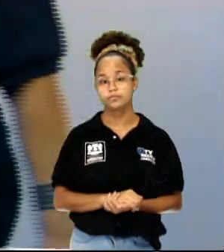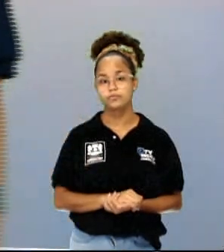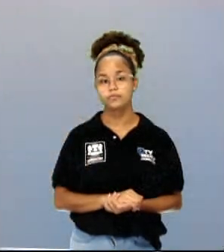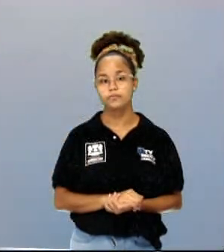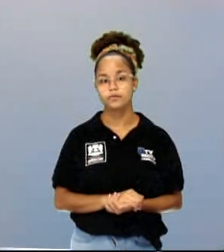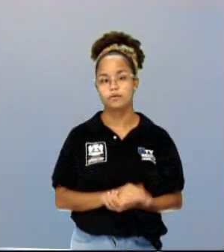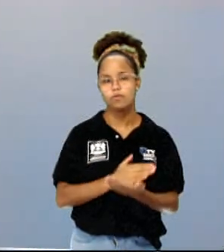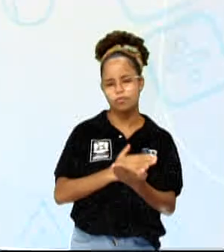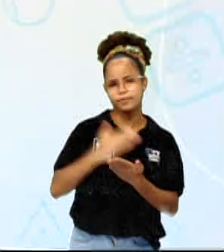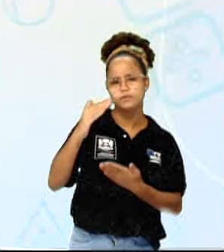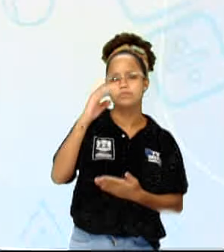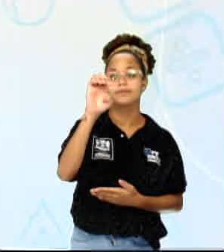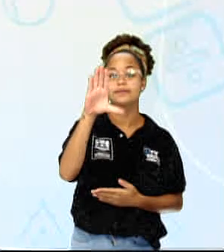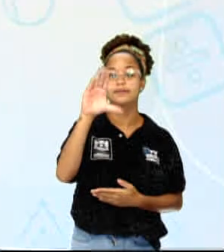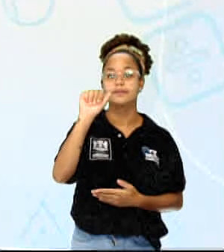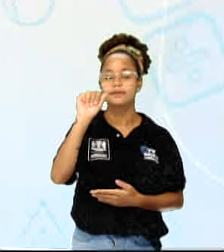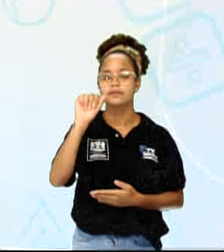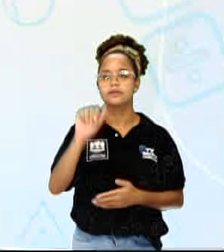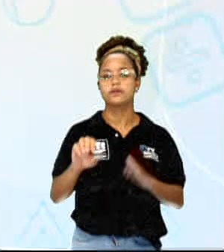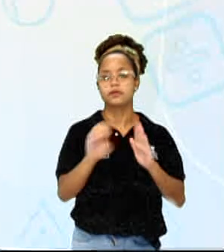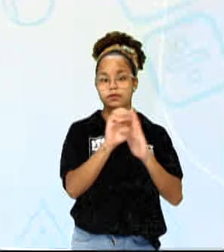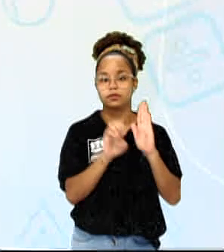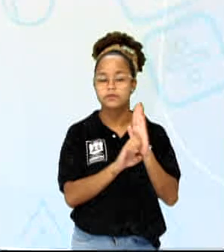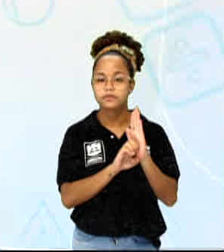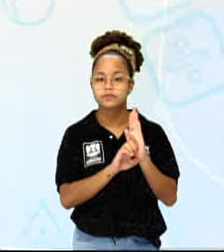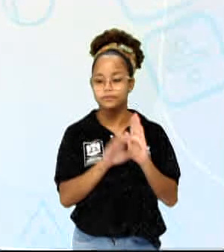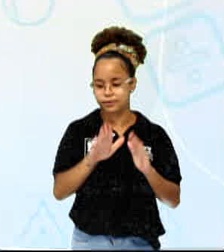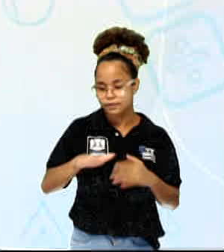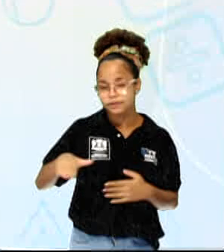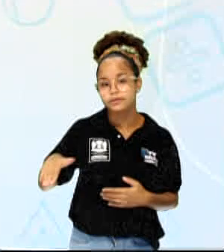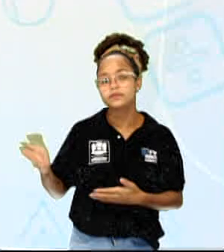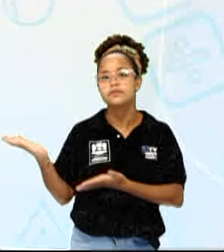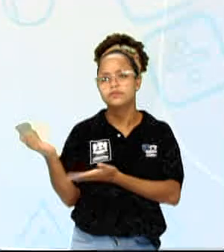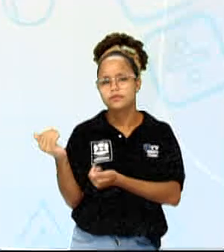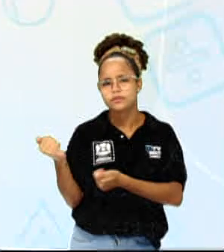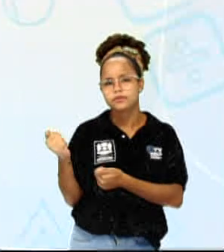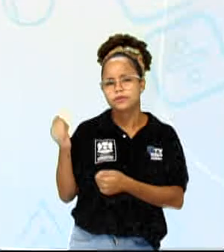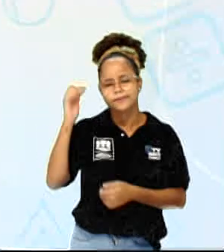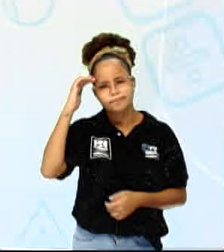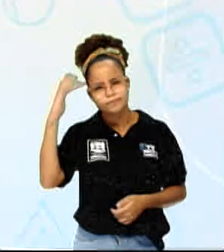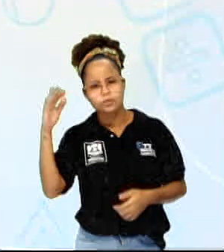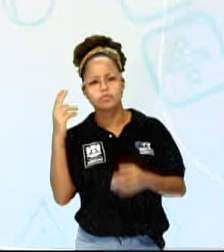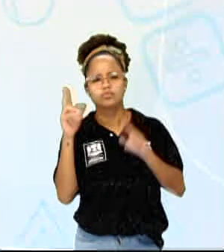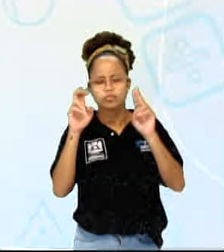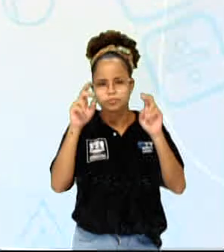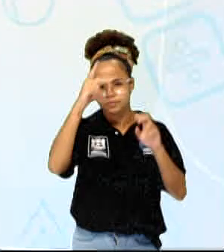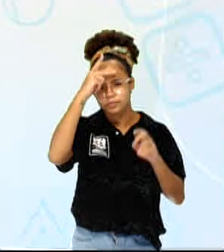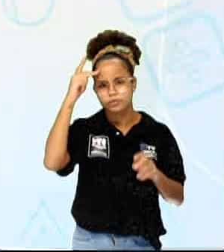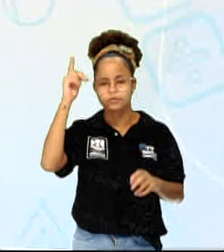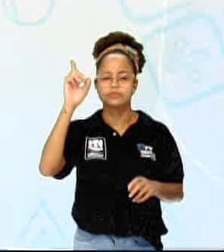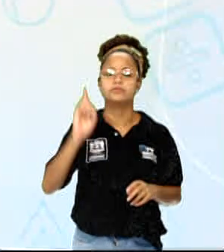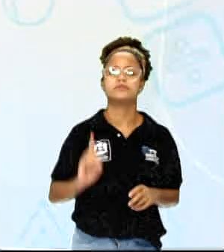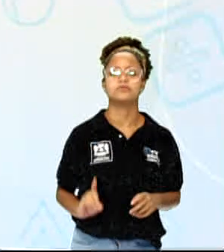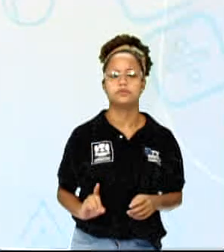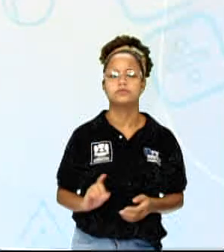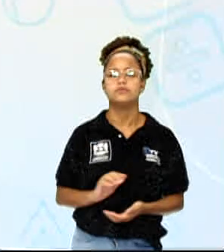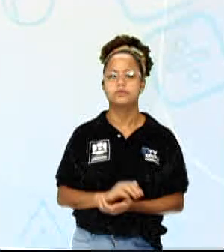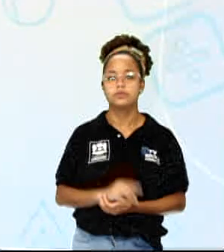Começando pelo ECA, Estatuto da Criança e do Adolescente, refletindo sobre os sujeitos de direitos